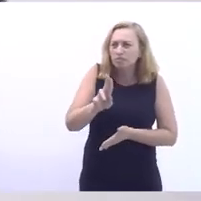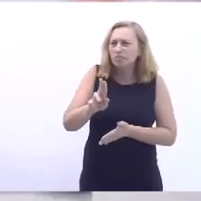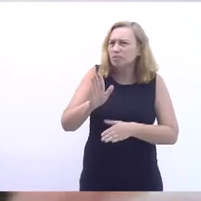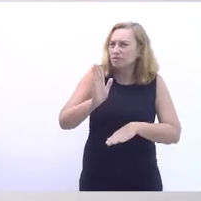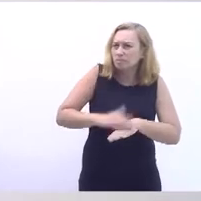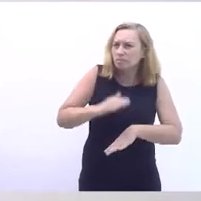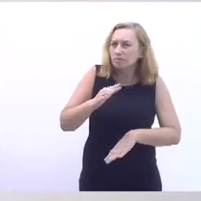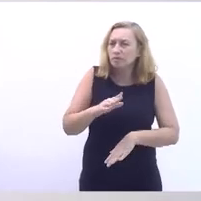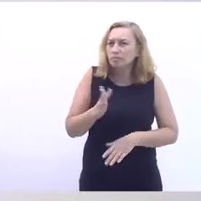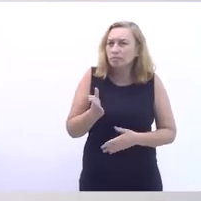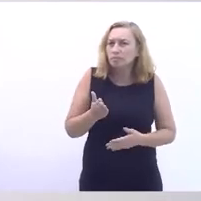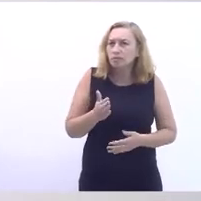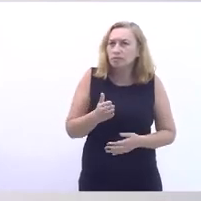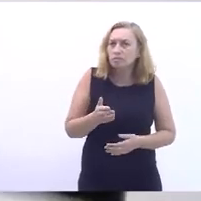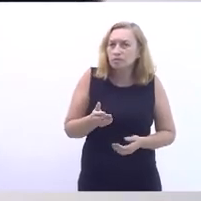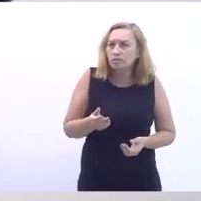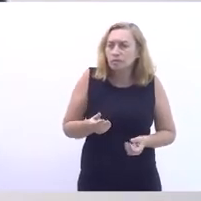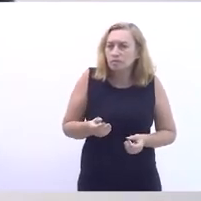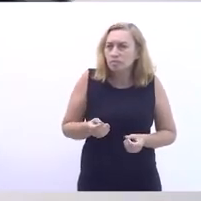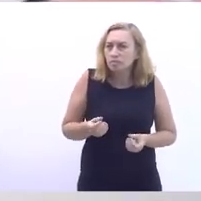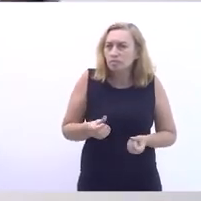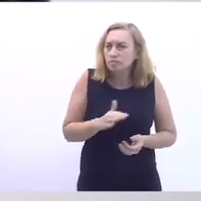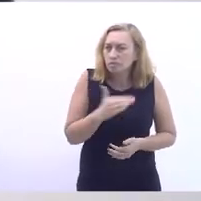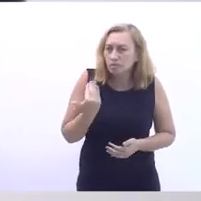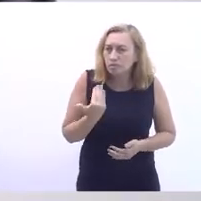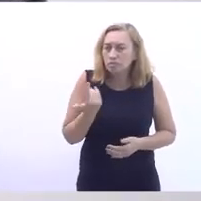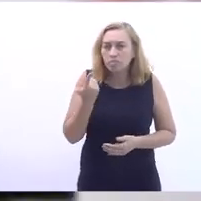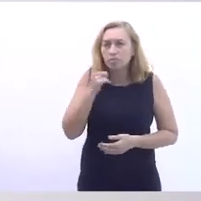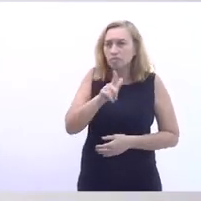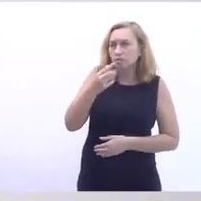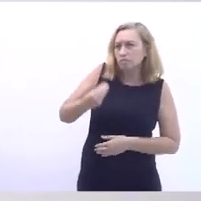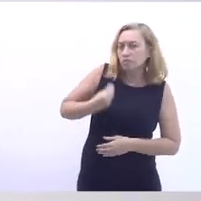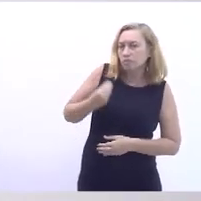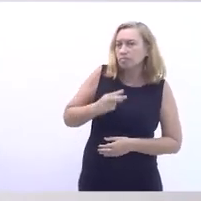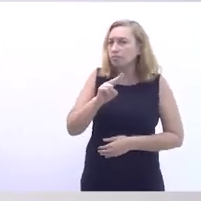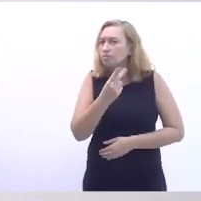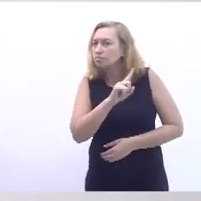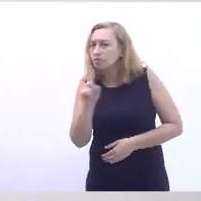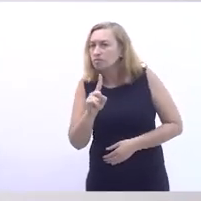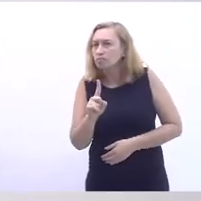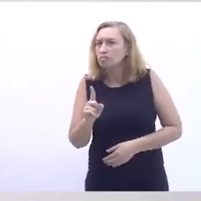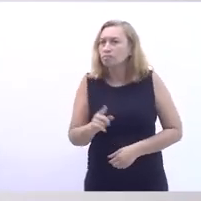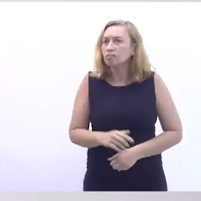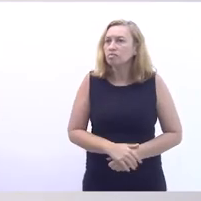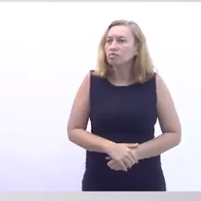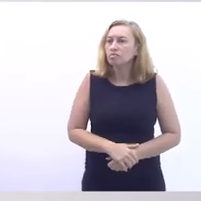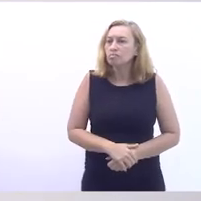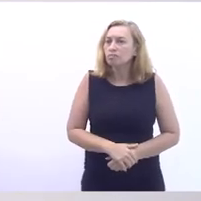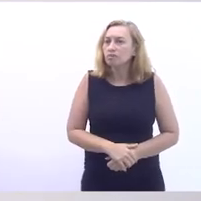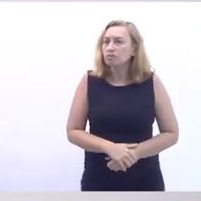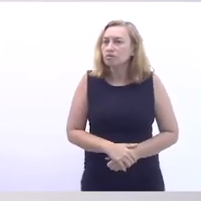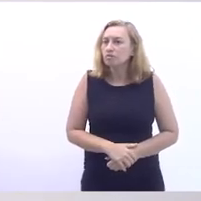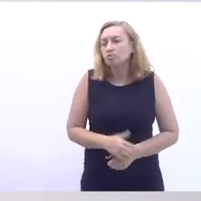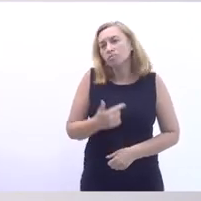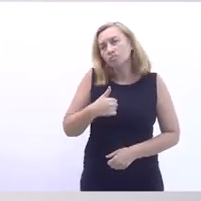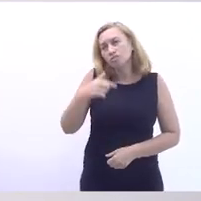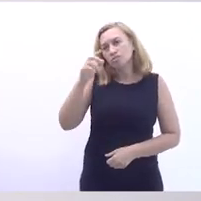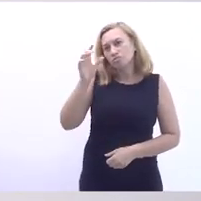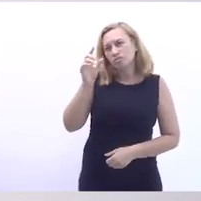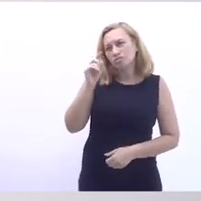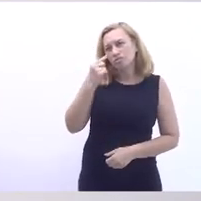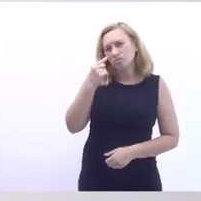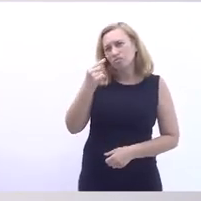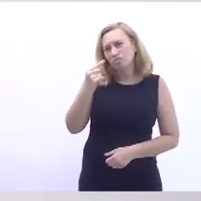demais chegaram ao fundo do poço e conseguiram se sim ou não e eu resolvi a da